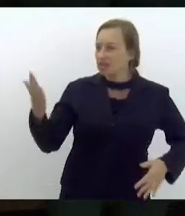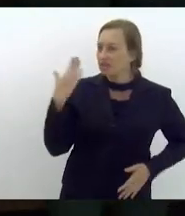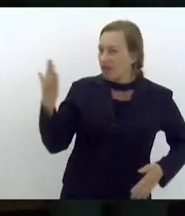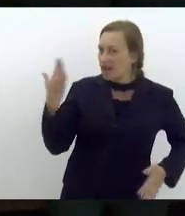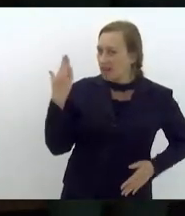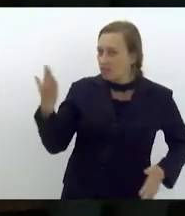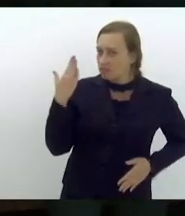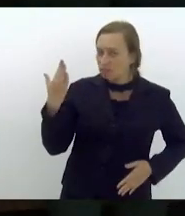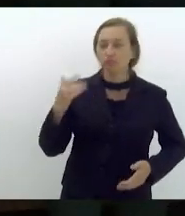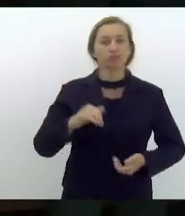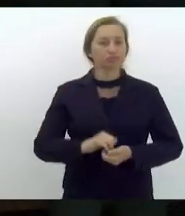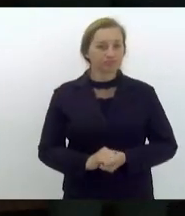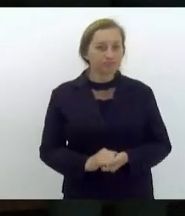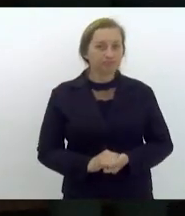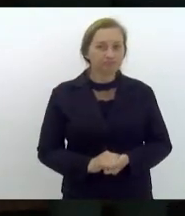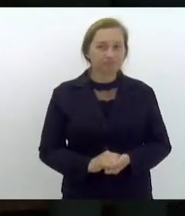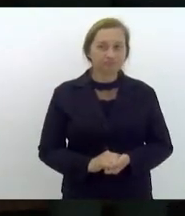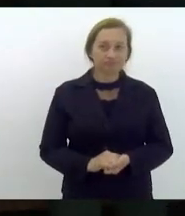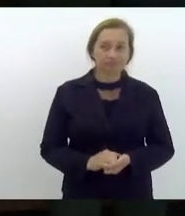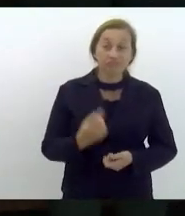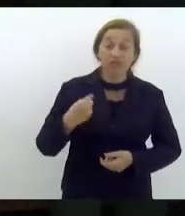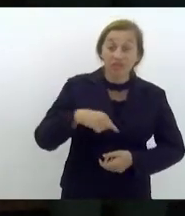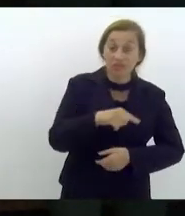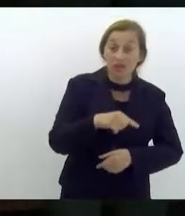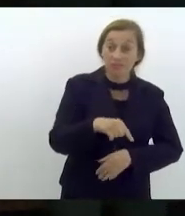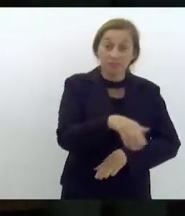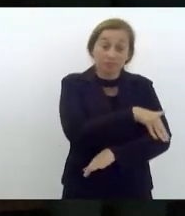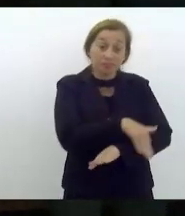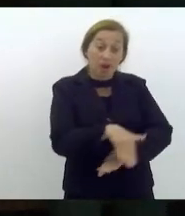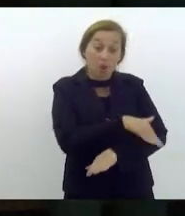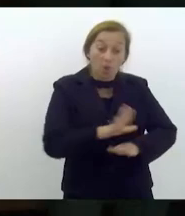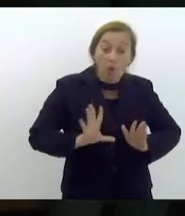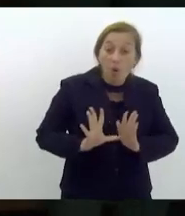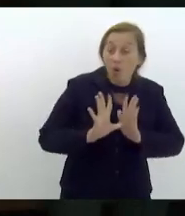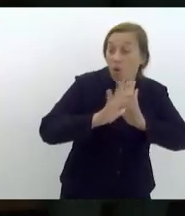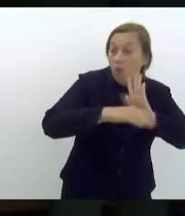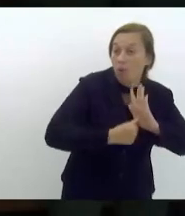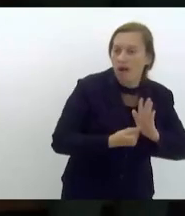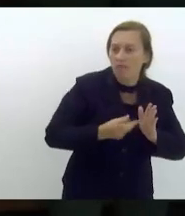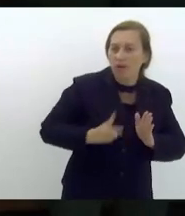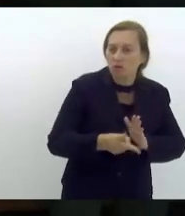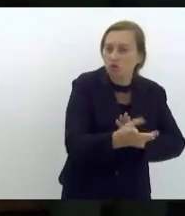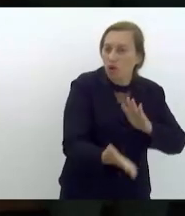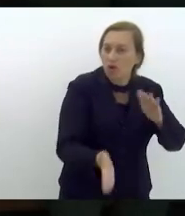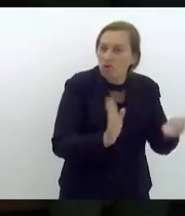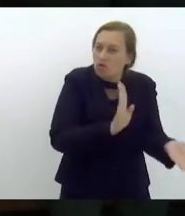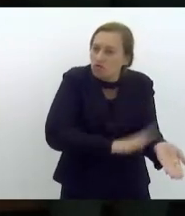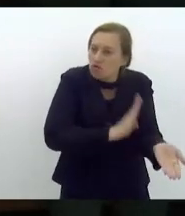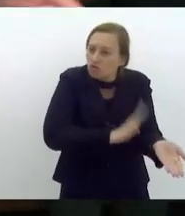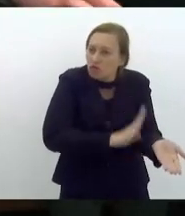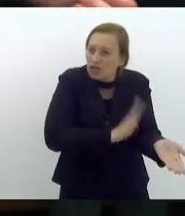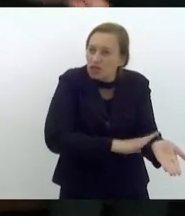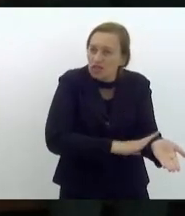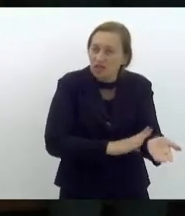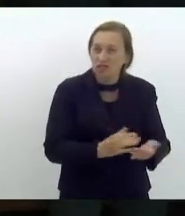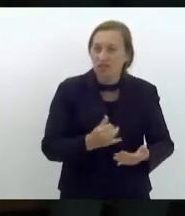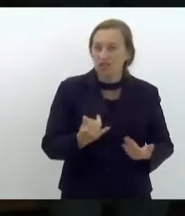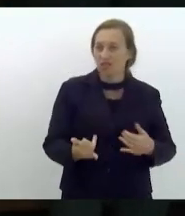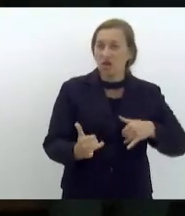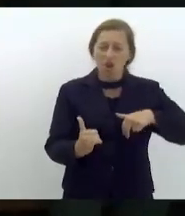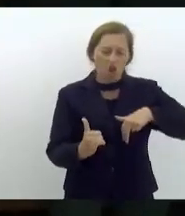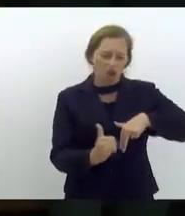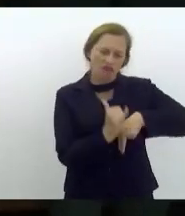entorpecidos que vão para as ruas assaltar para manter o seu vício quer tratar como vítima da